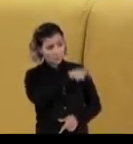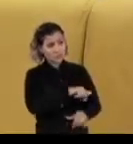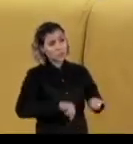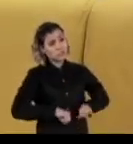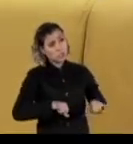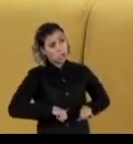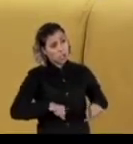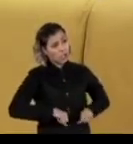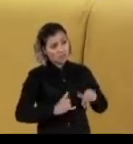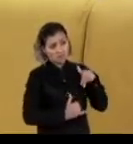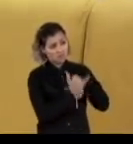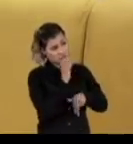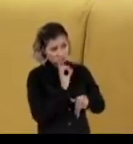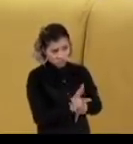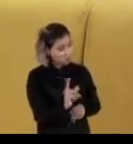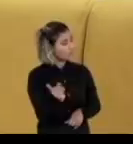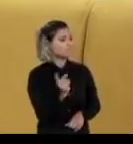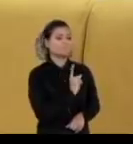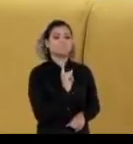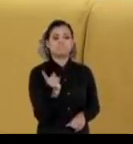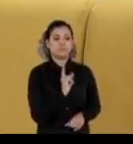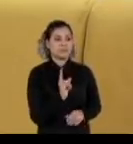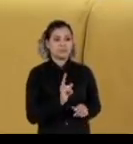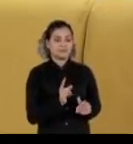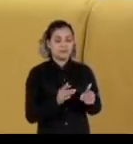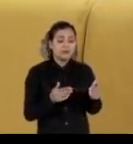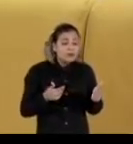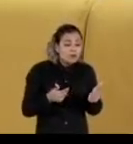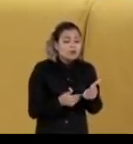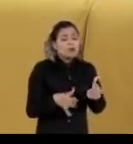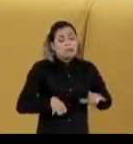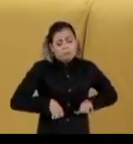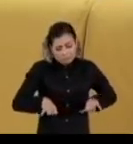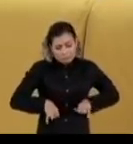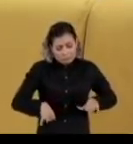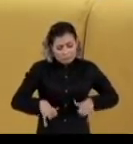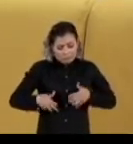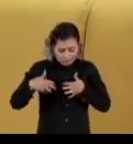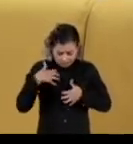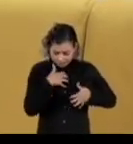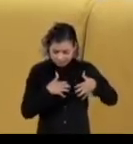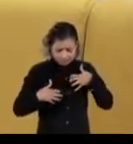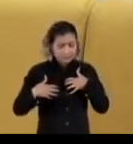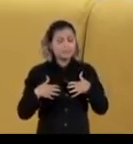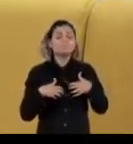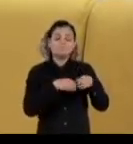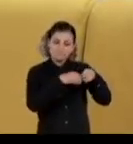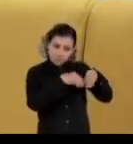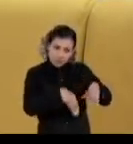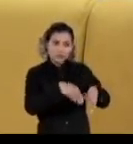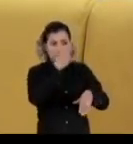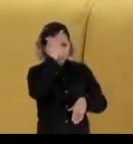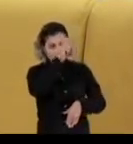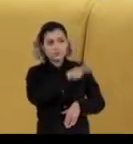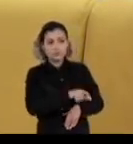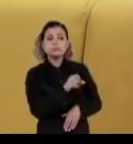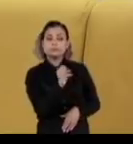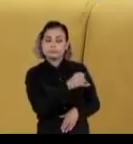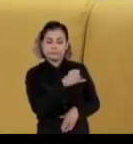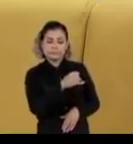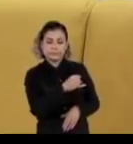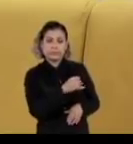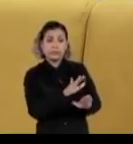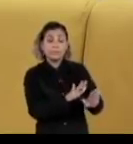as vítimas. A curto prazo parece ser algo que de fato prejudica bastante a vítima,